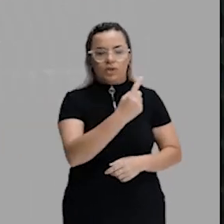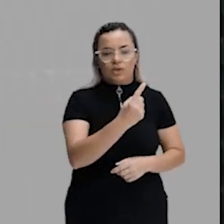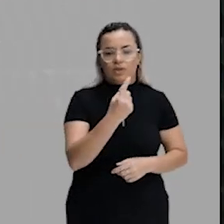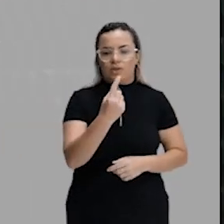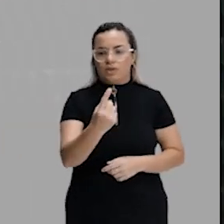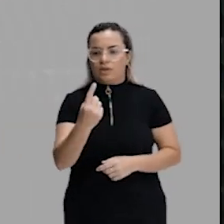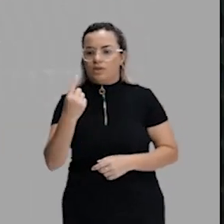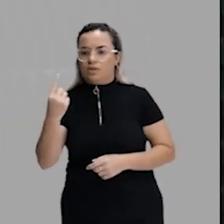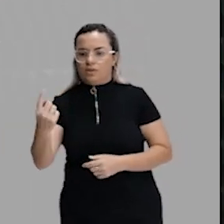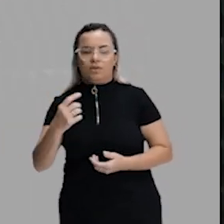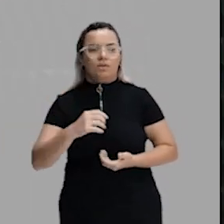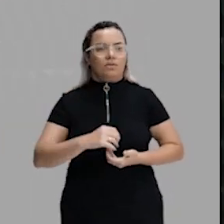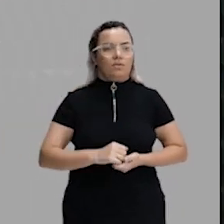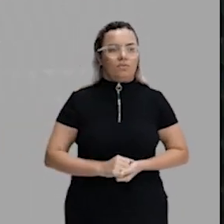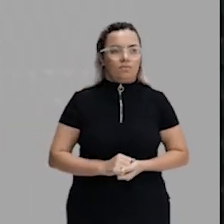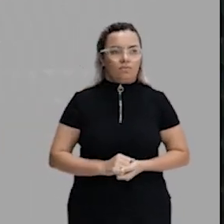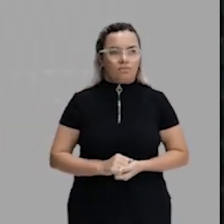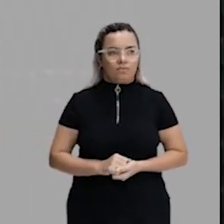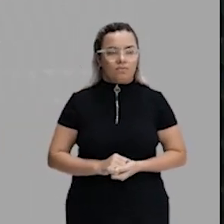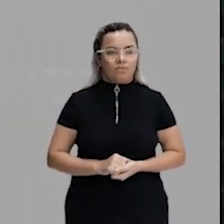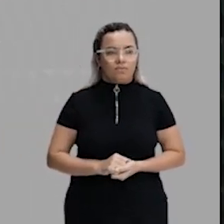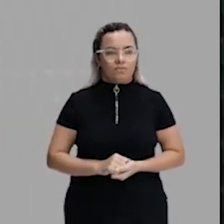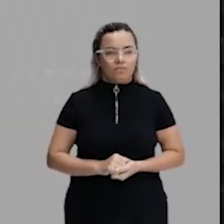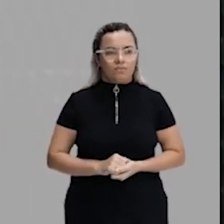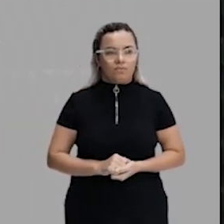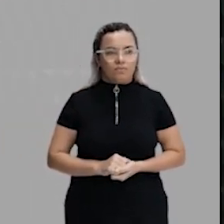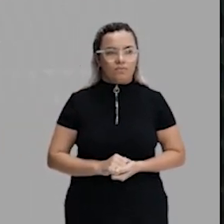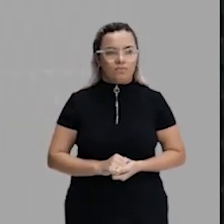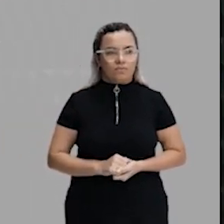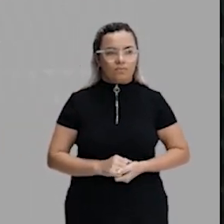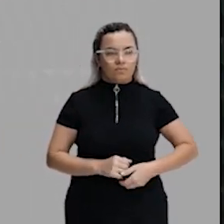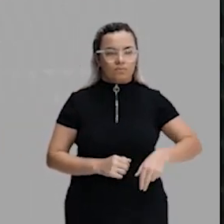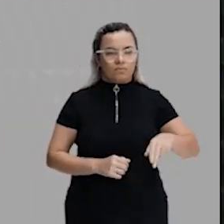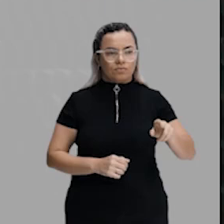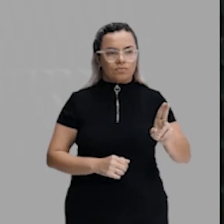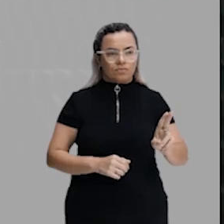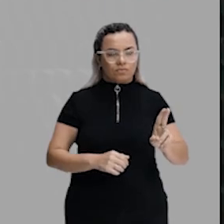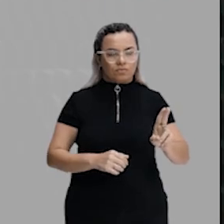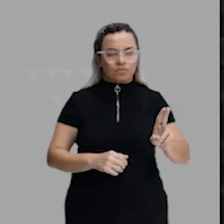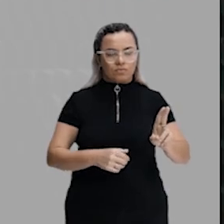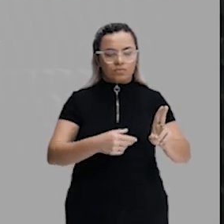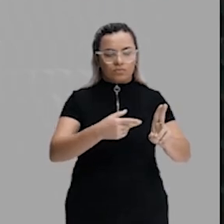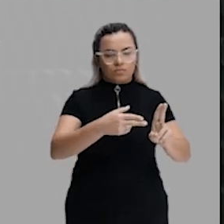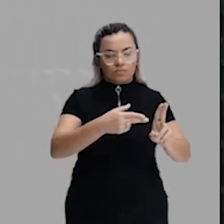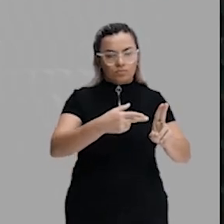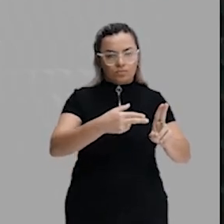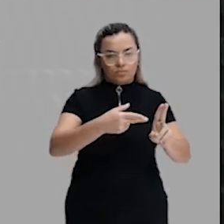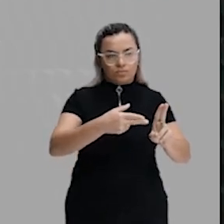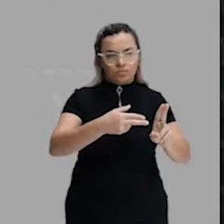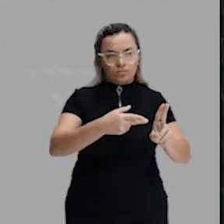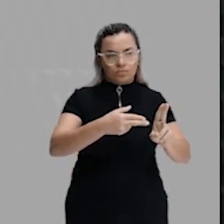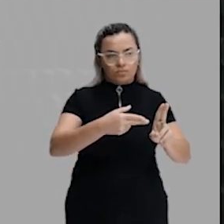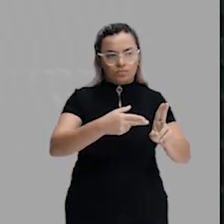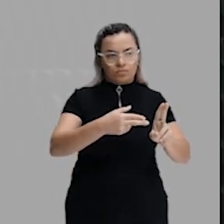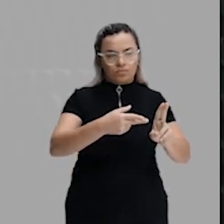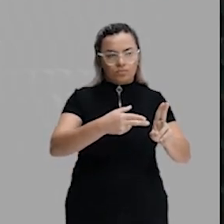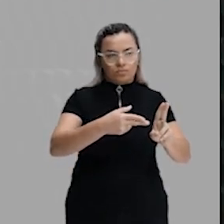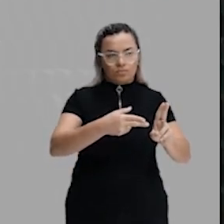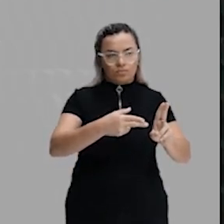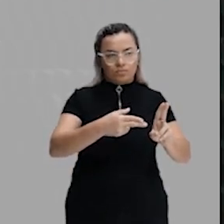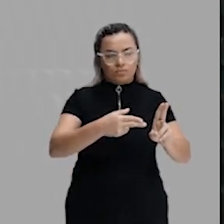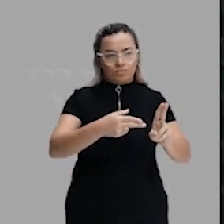configuração da nossa DDP, ó, então DDP, para a situação que nós temos,